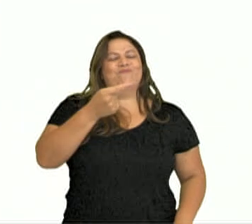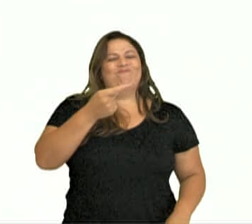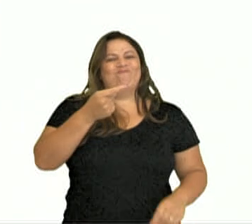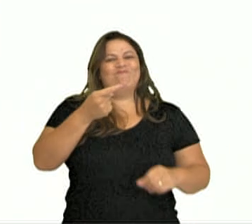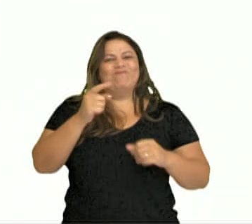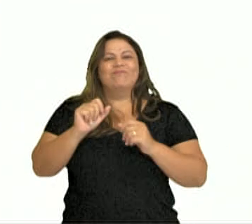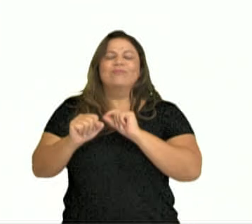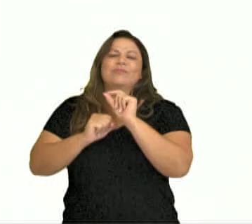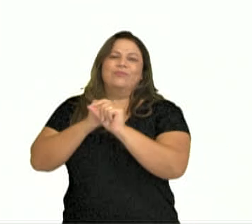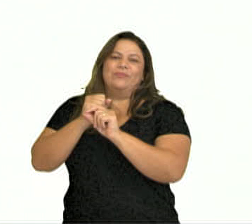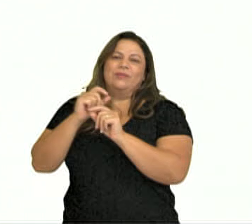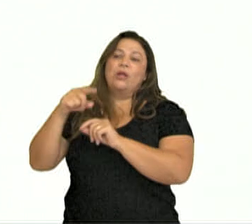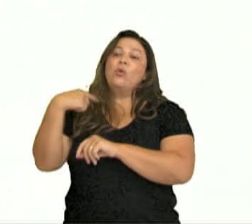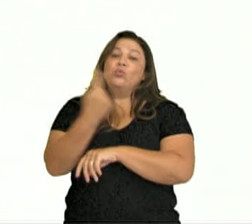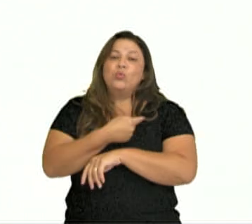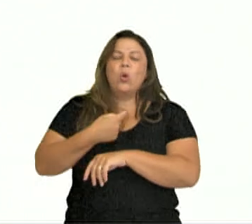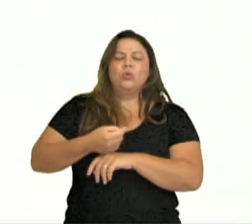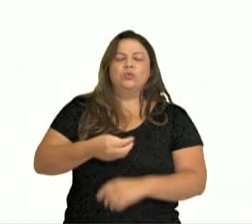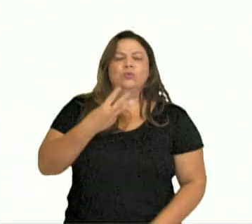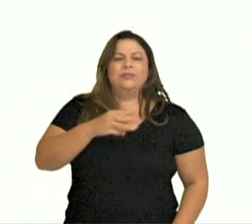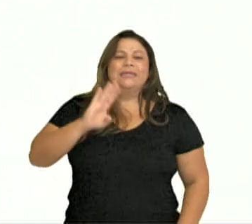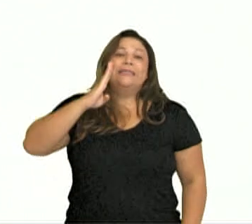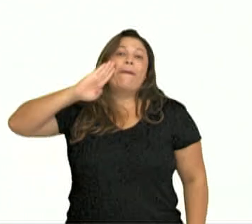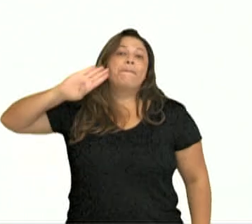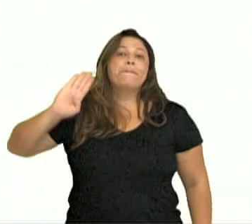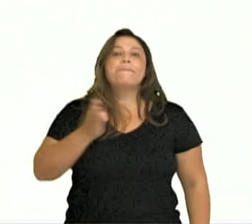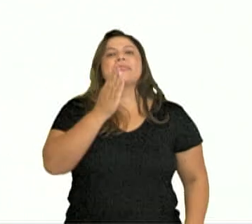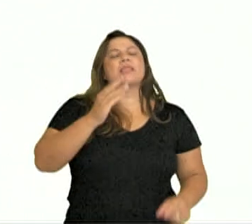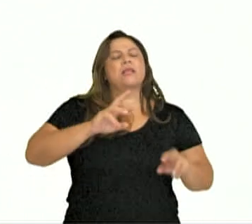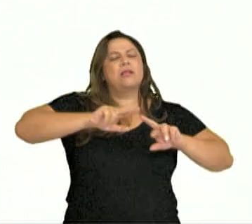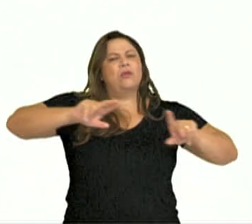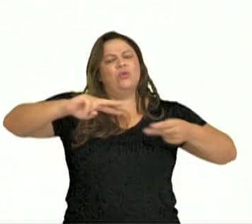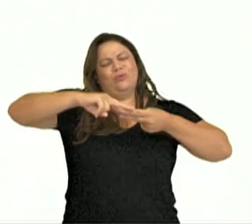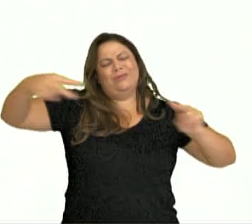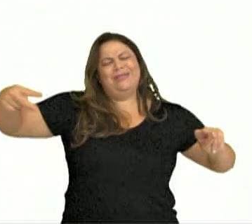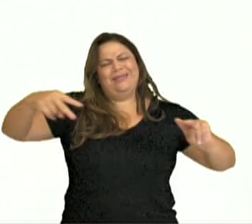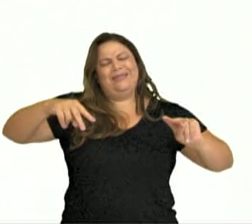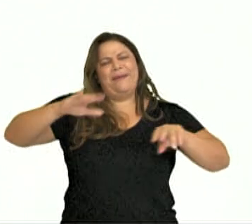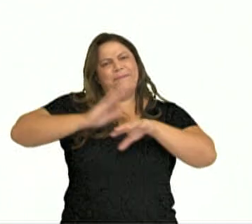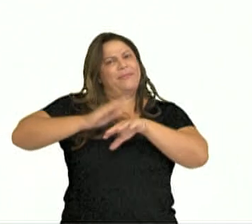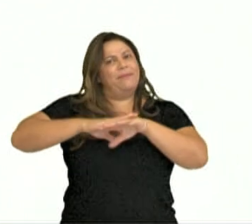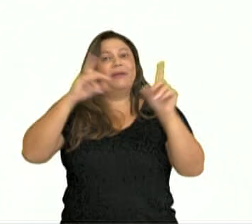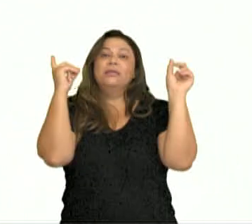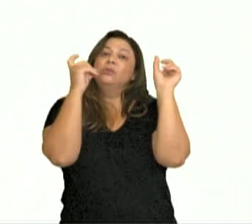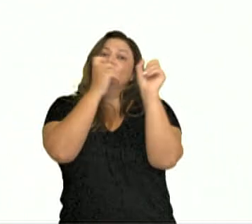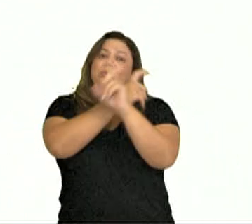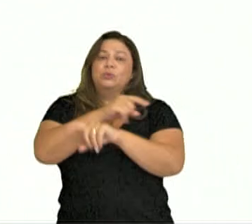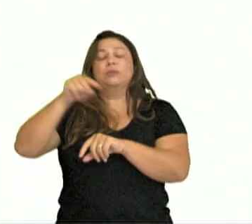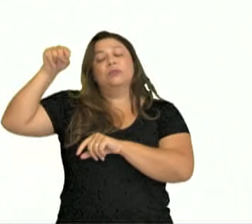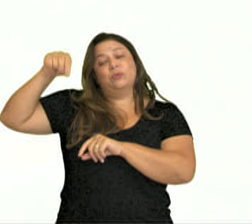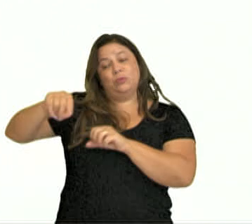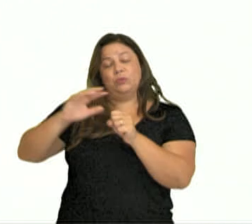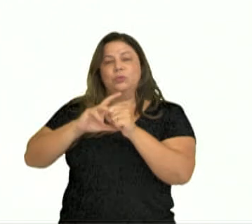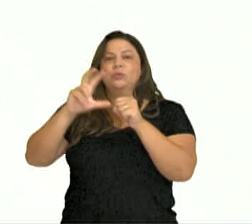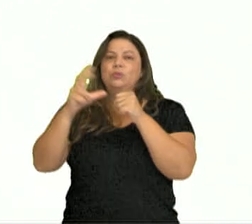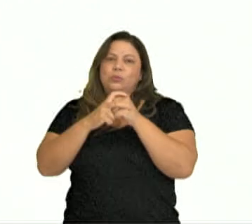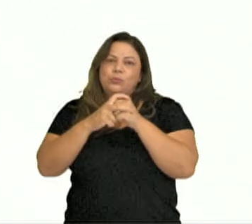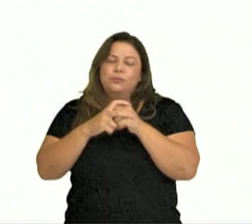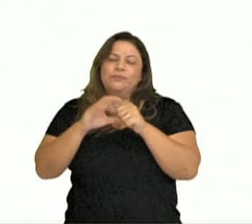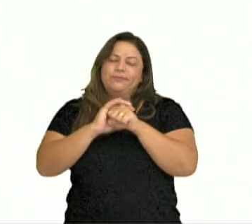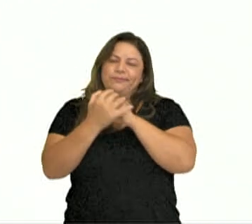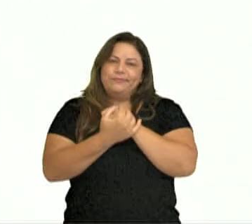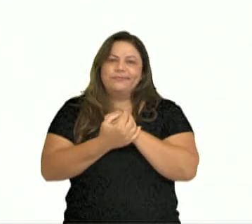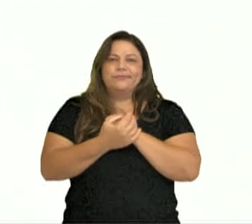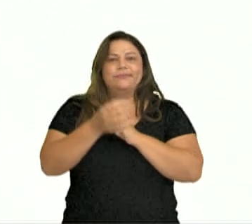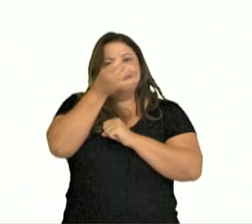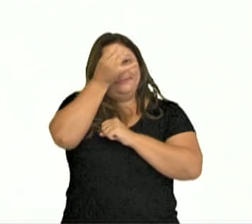nitrogenadas. O nosso caso, 3 bilhões de bases nitrogenadas. Então o nosso DNA é muito maior, muito mais difícil. O dele é muito mais fácil de sequenciar. Porém, eles